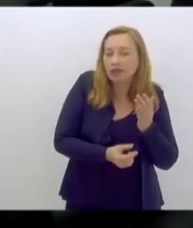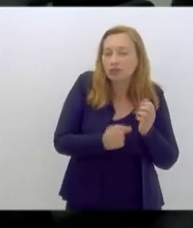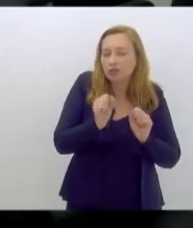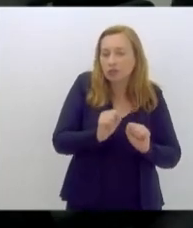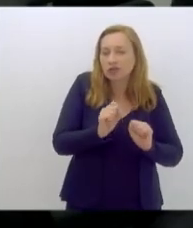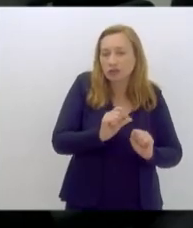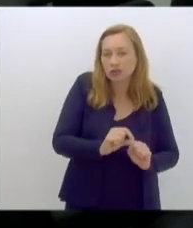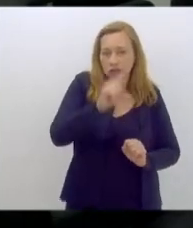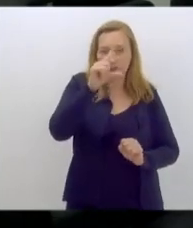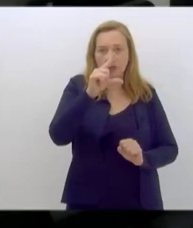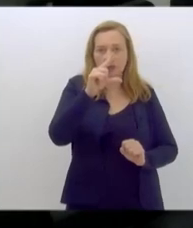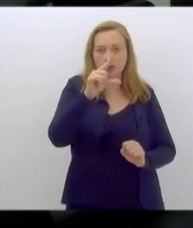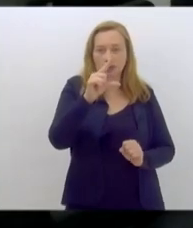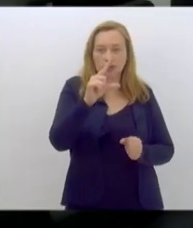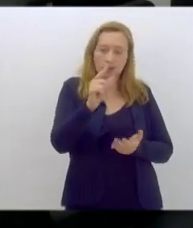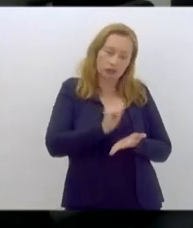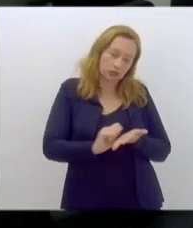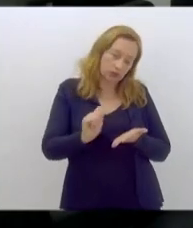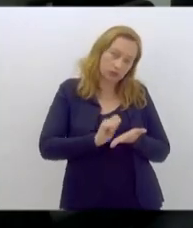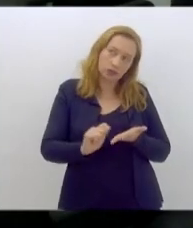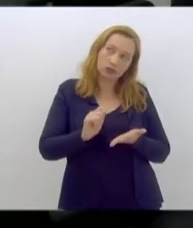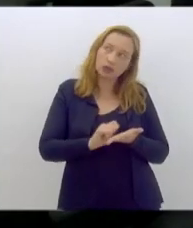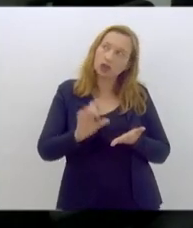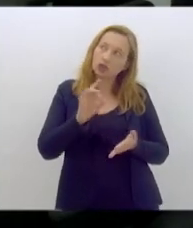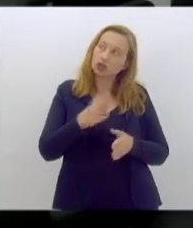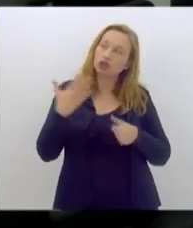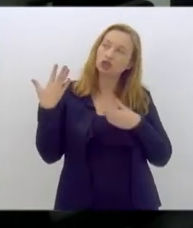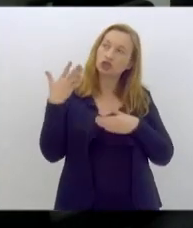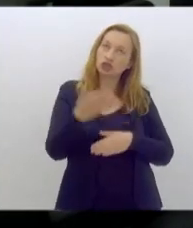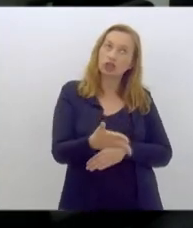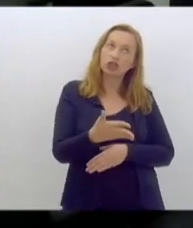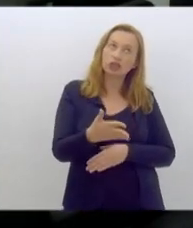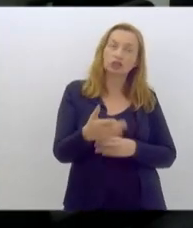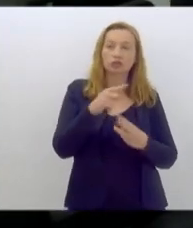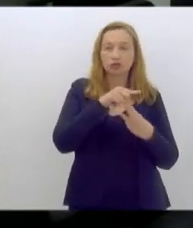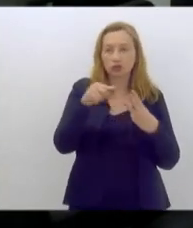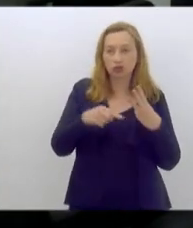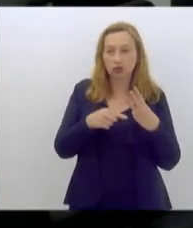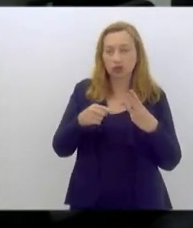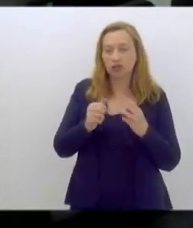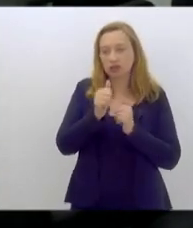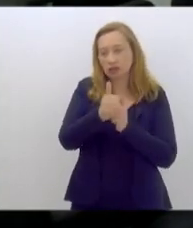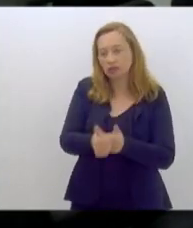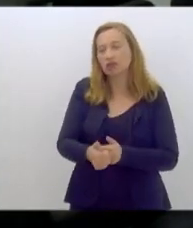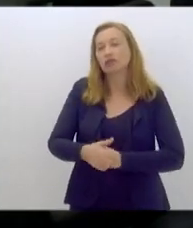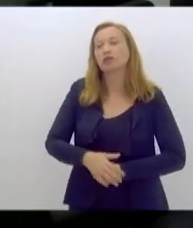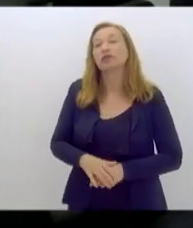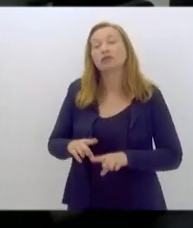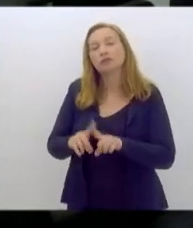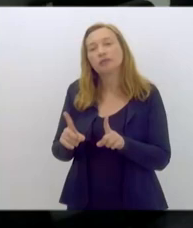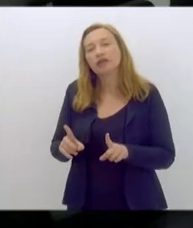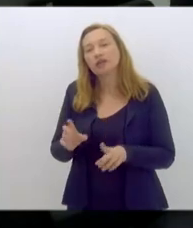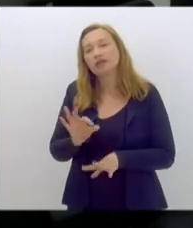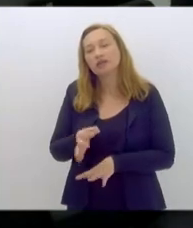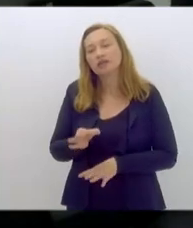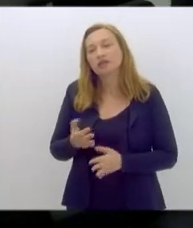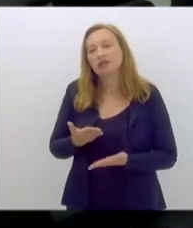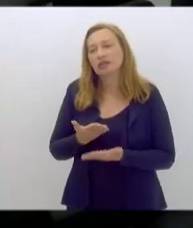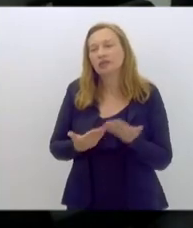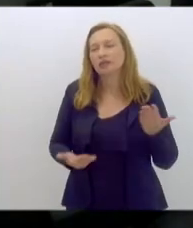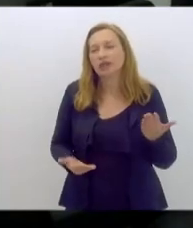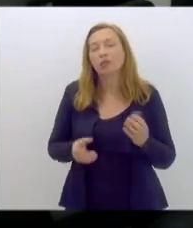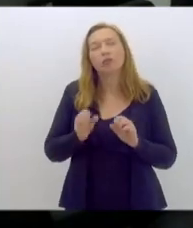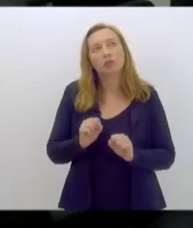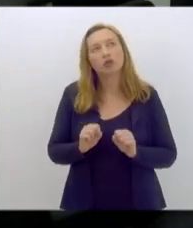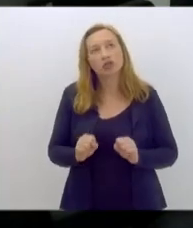porque a perda anotada é só a perda direta nesses três segmentos mas a Rigor essa perda por exemplo